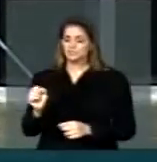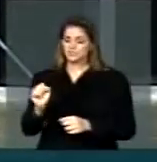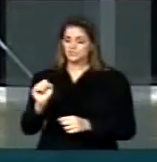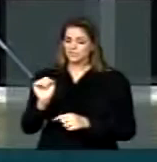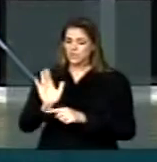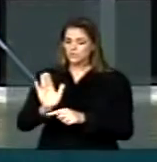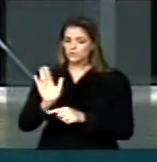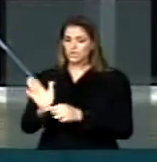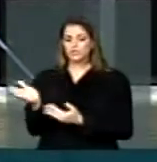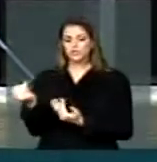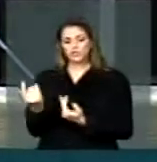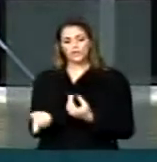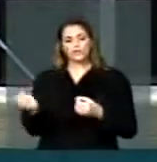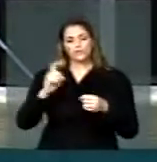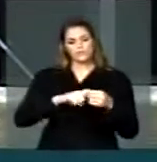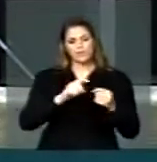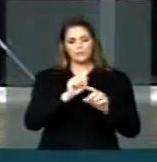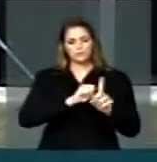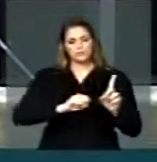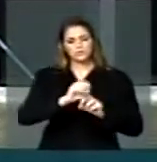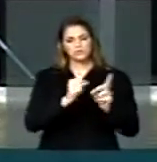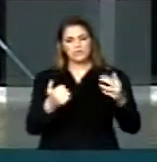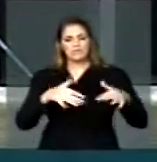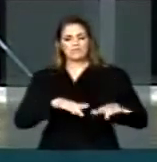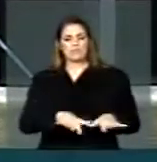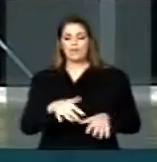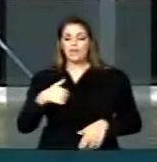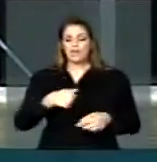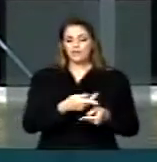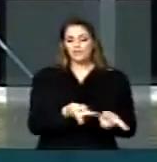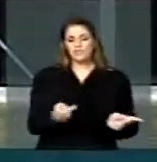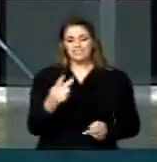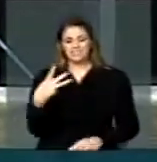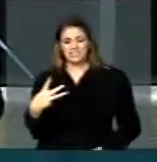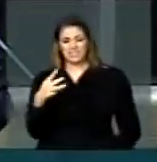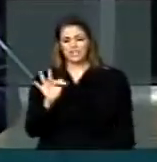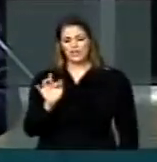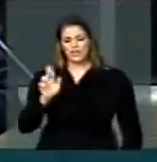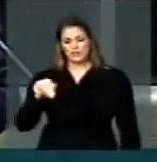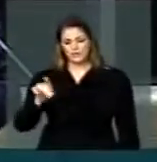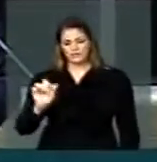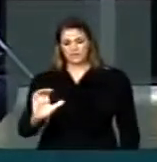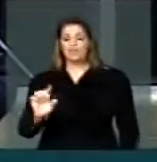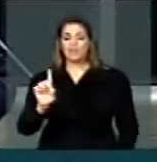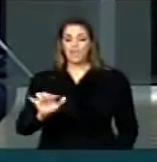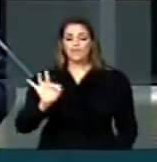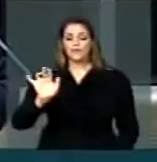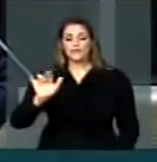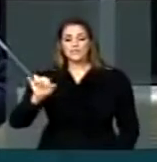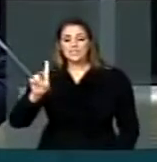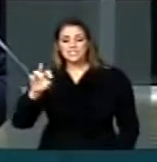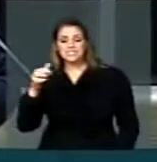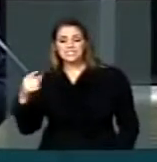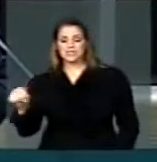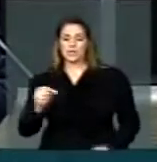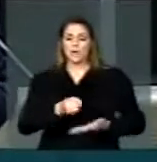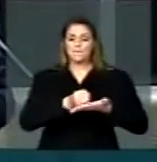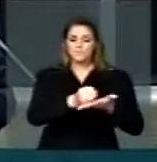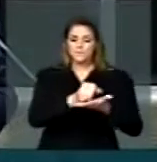ressocializem. Visitei 3 unidades da Fundac, a Fundação, não é, de Apoio à Criança e ao Adolescente do meu